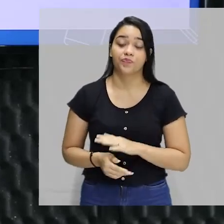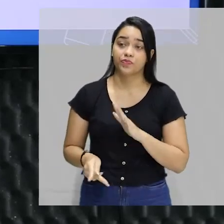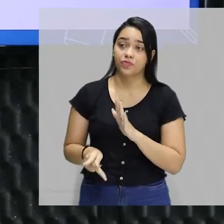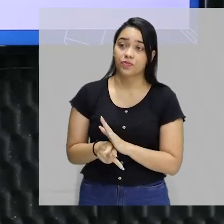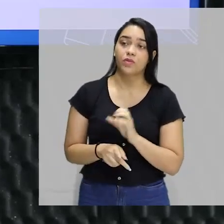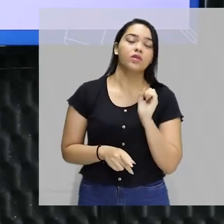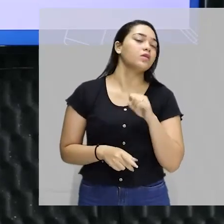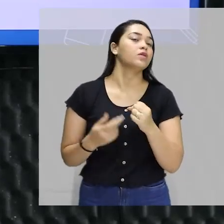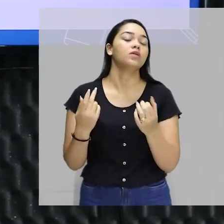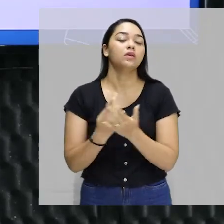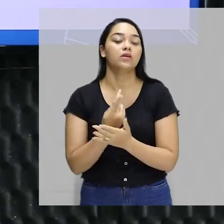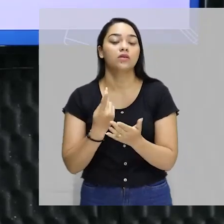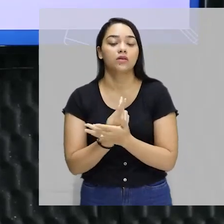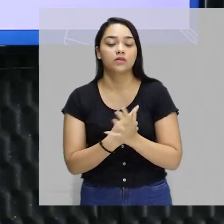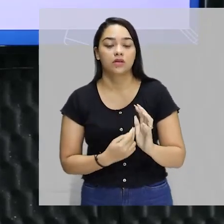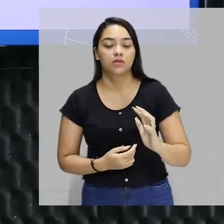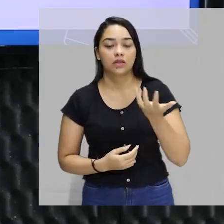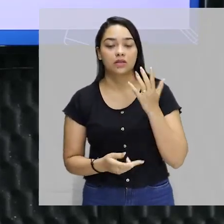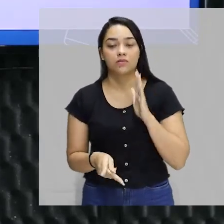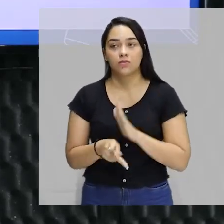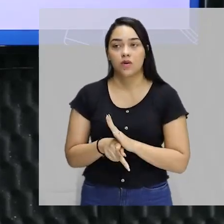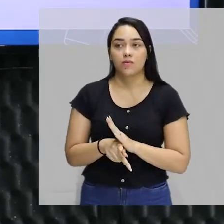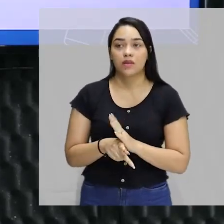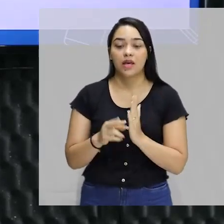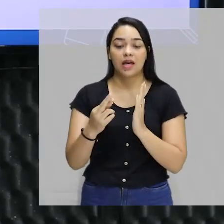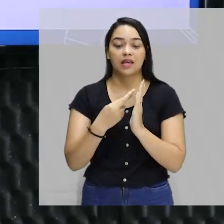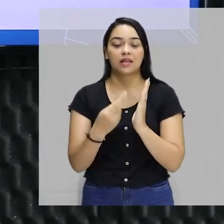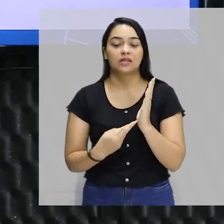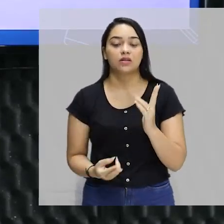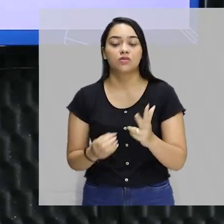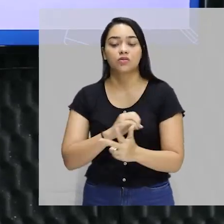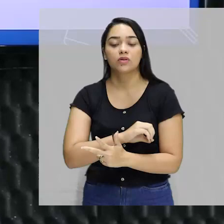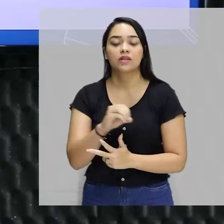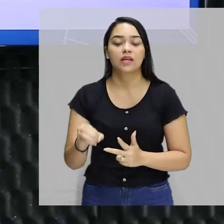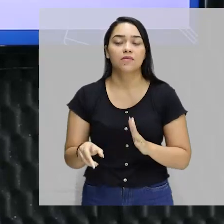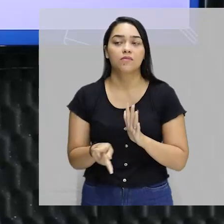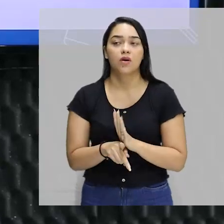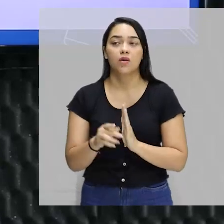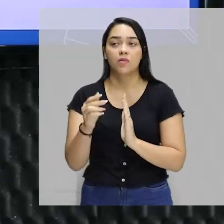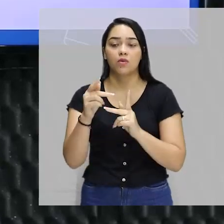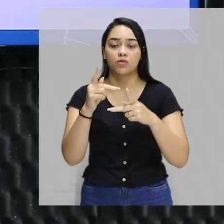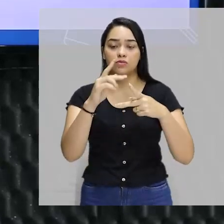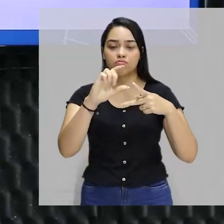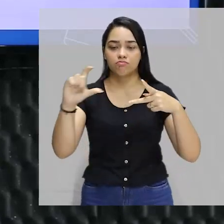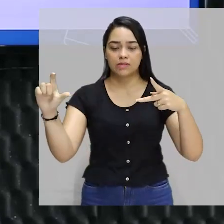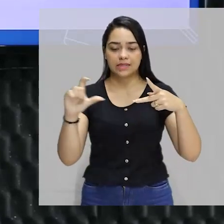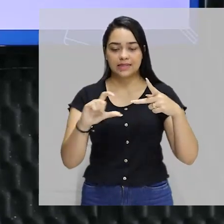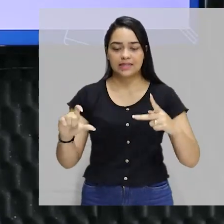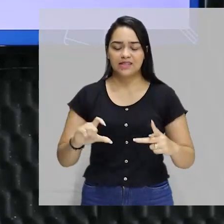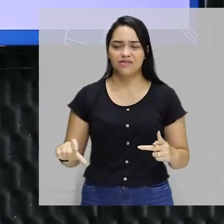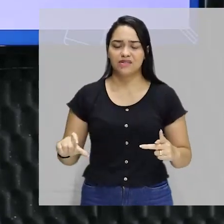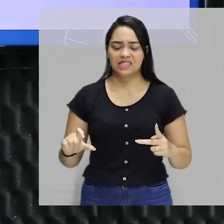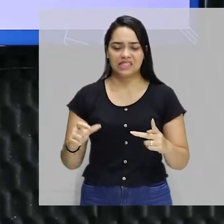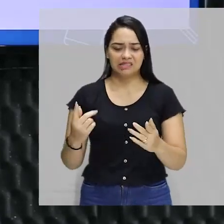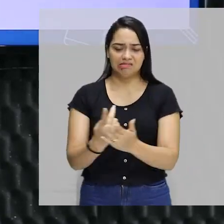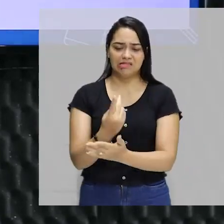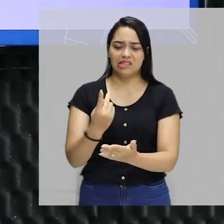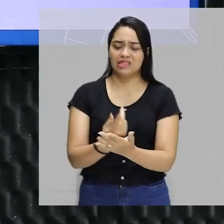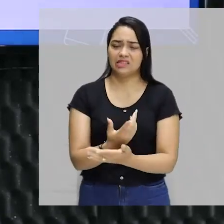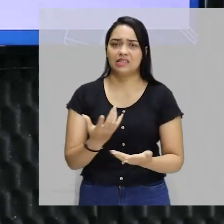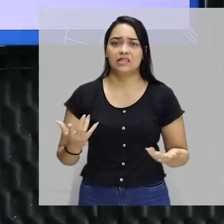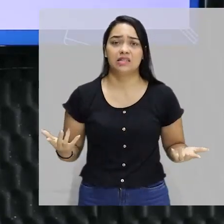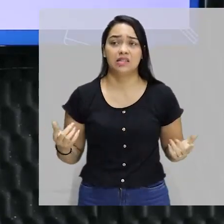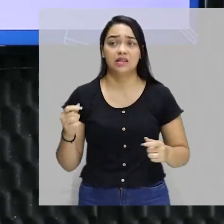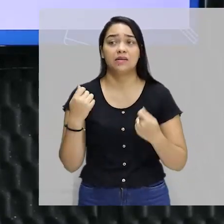dos grandes erros que acontecem na redação do Enem. O que acontece? Os parágrafos eles ficam todos desconectados. E, na